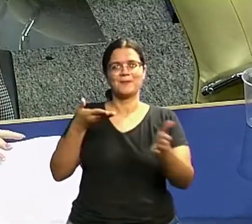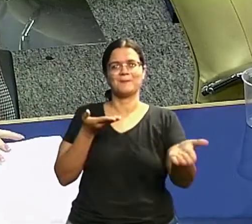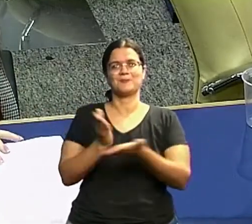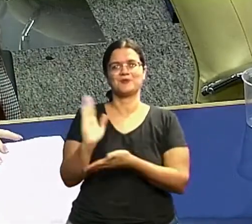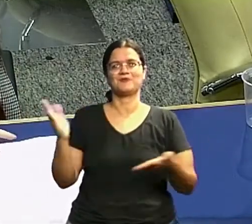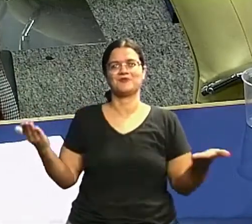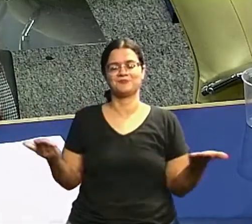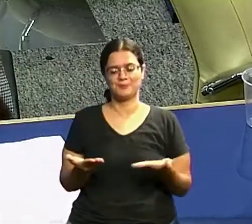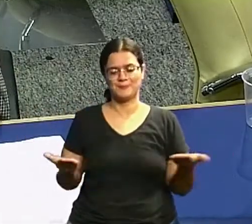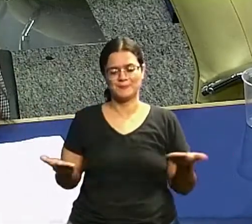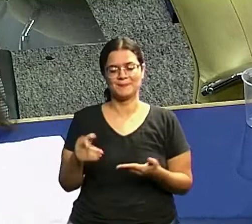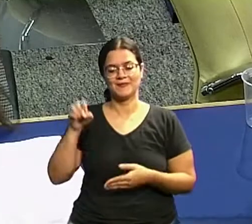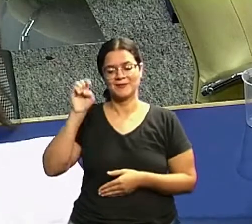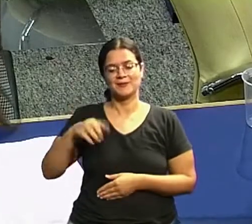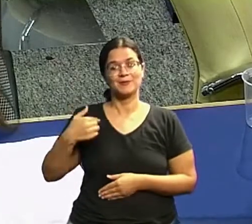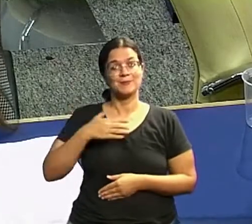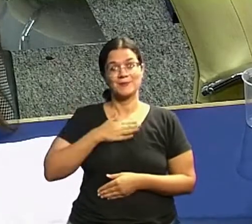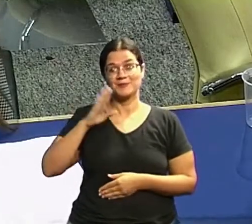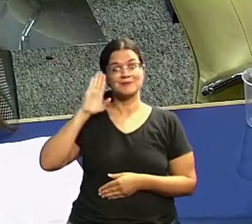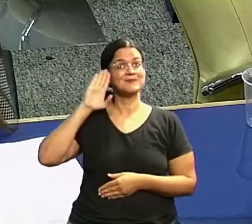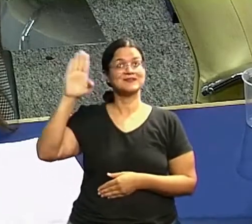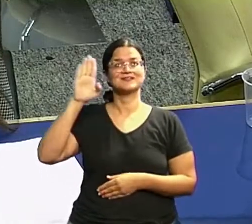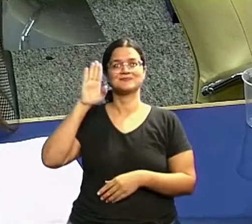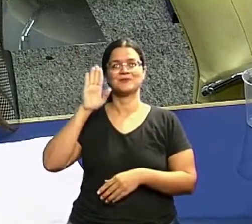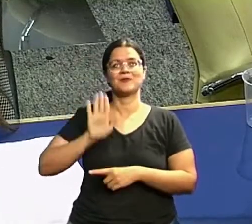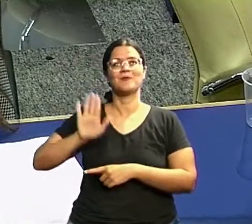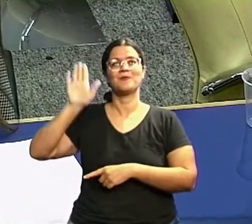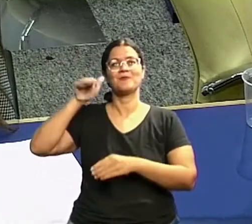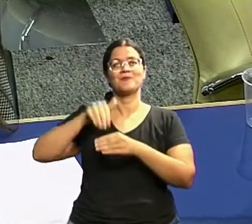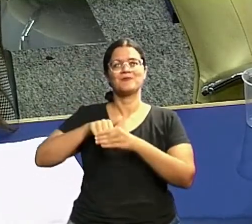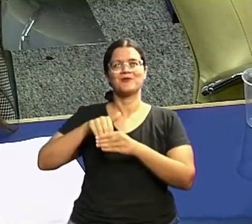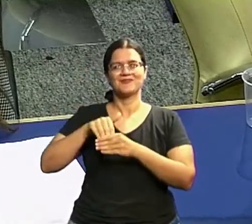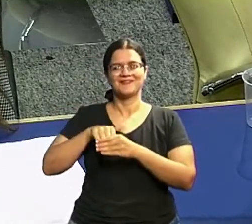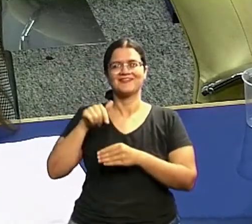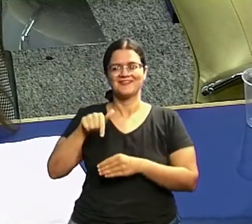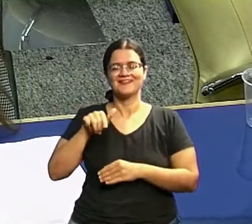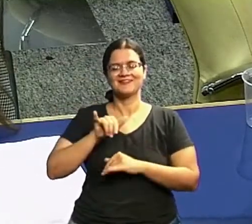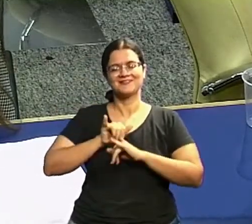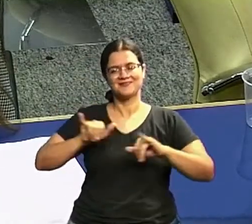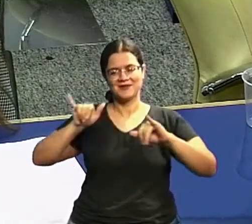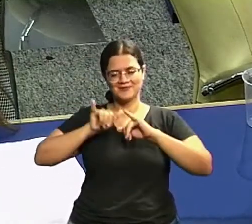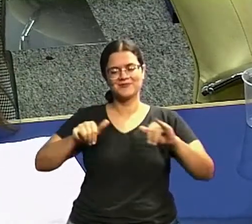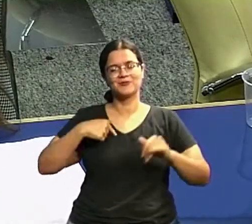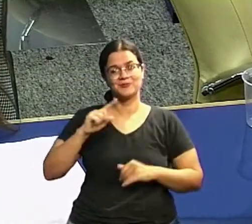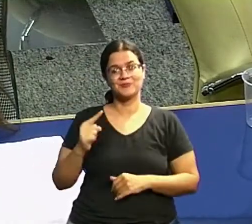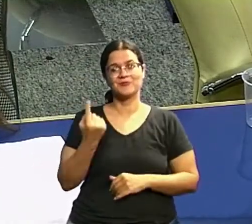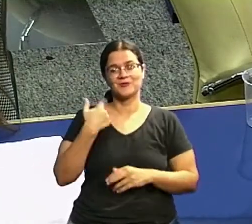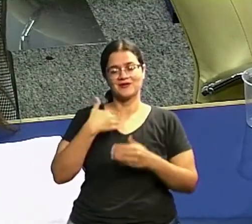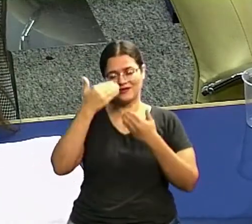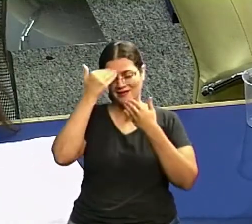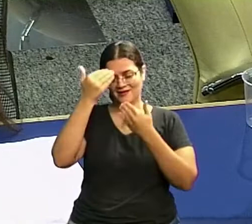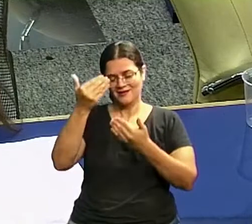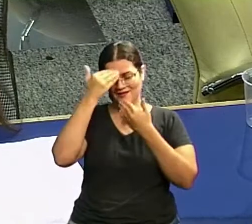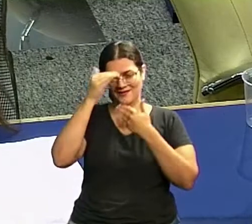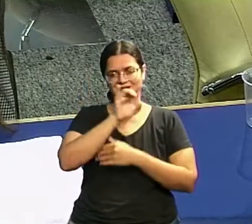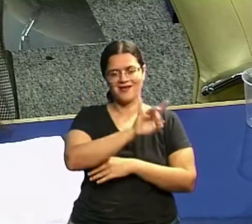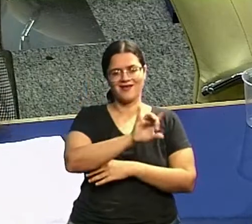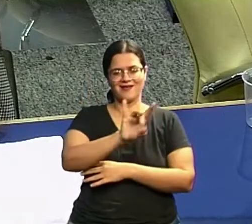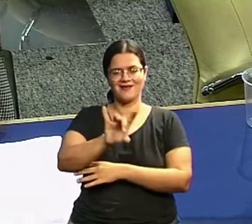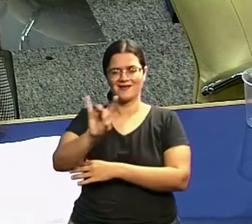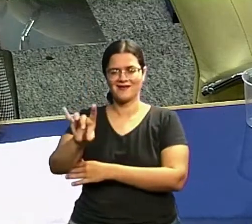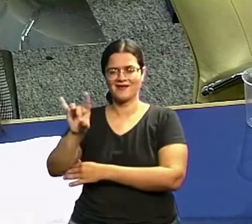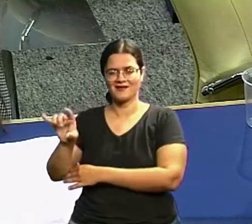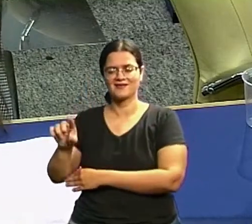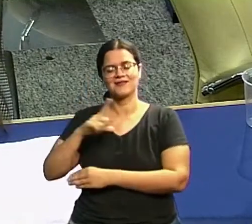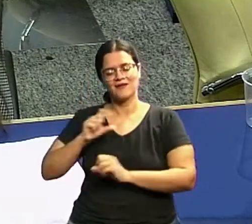de aprovar e que foi a minha principal proposta de campanha. Eu quero primeiramente agradecer a cada